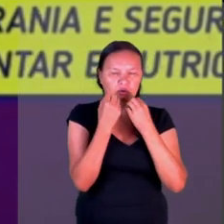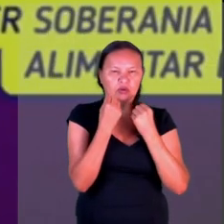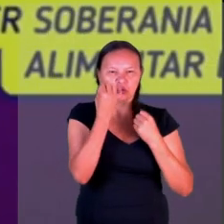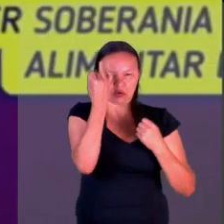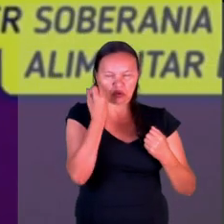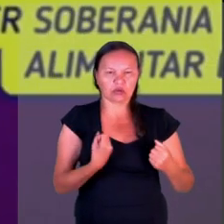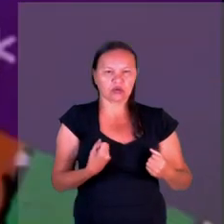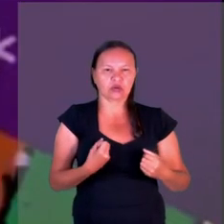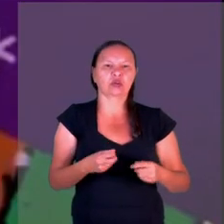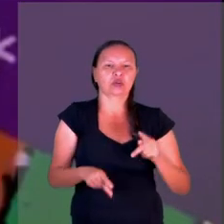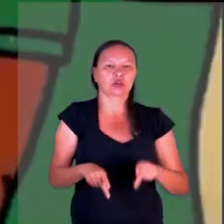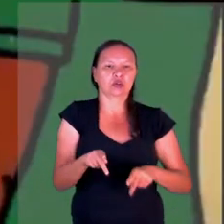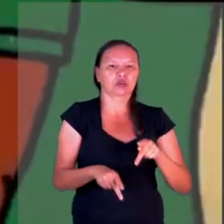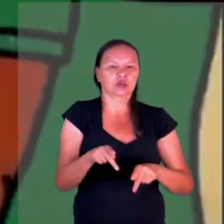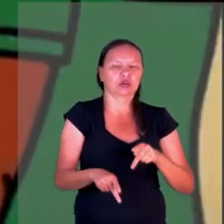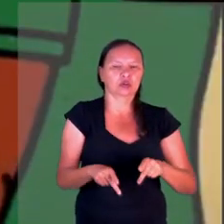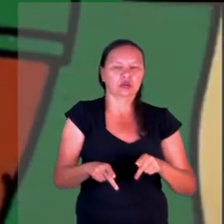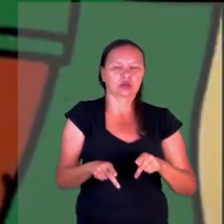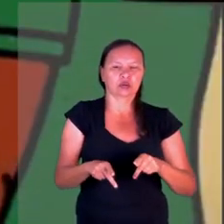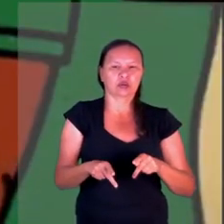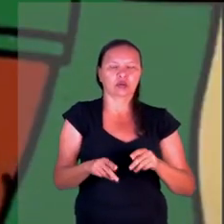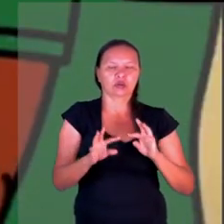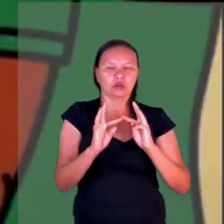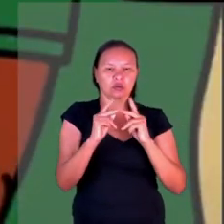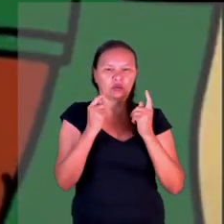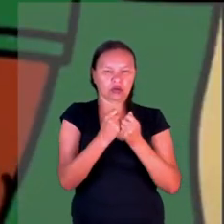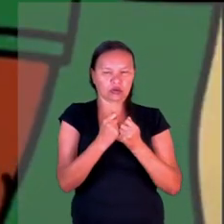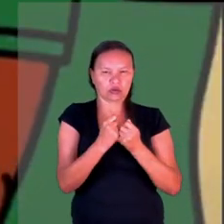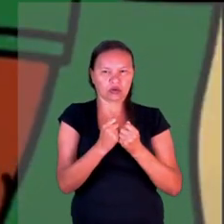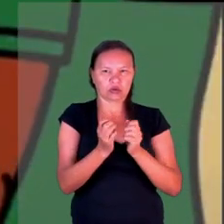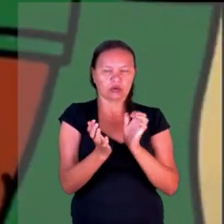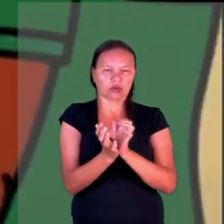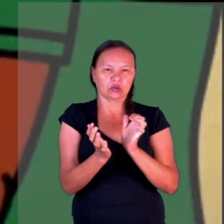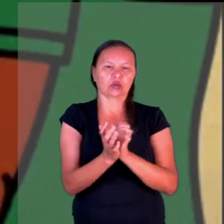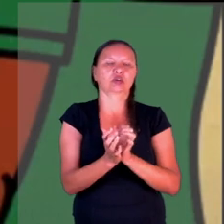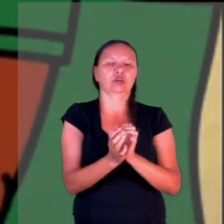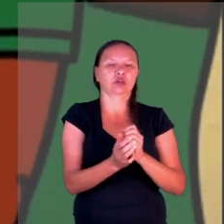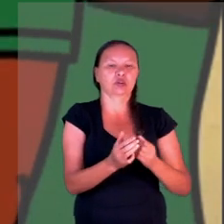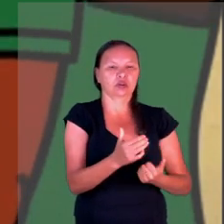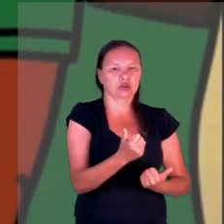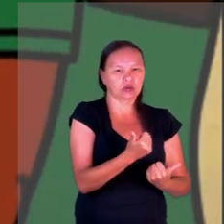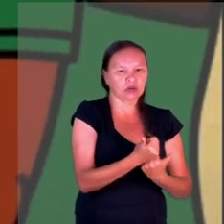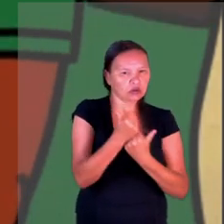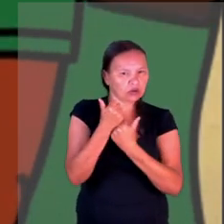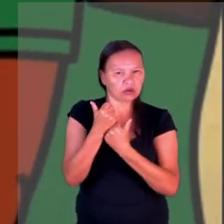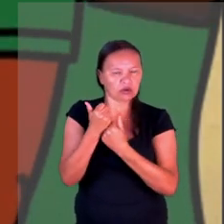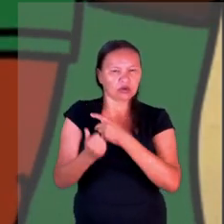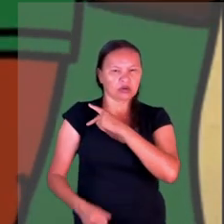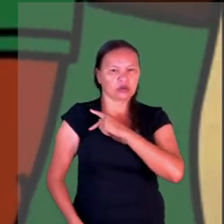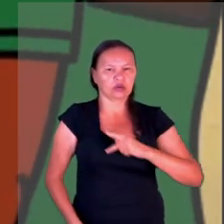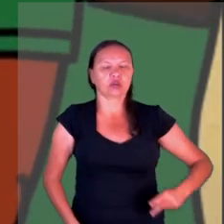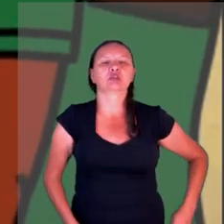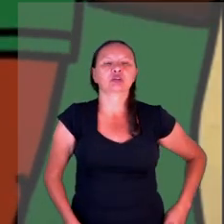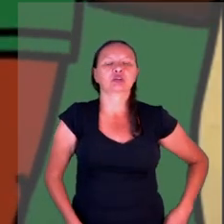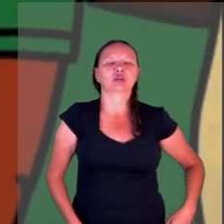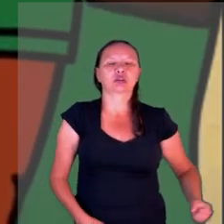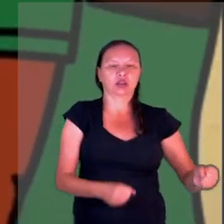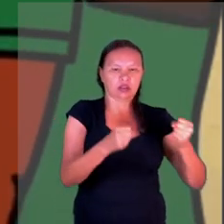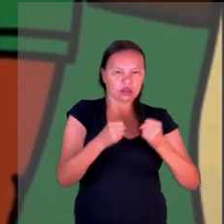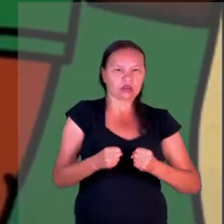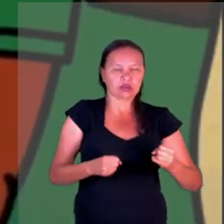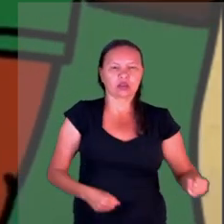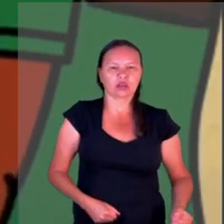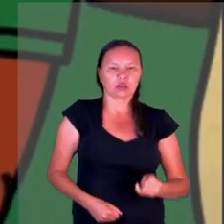povos e comunidades com articulação coletiva e apoio dos nossos governantes isso é muito possível a nossa